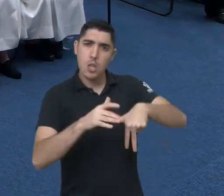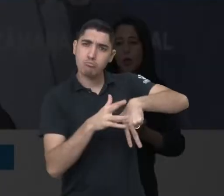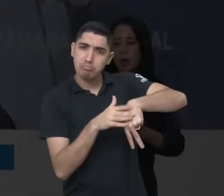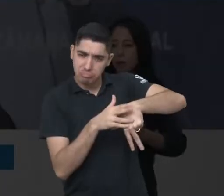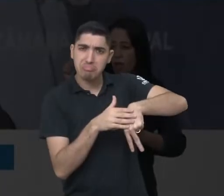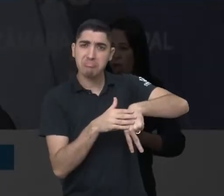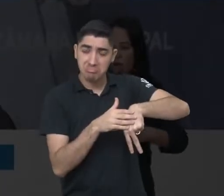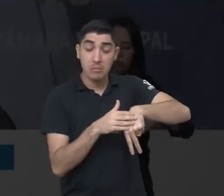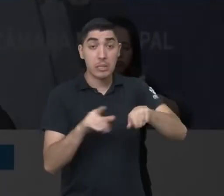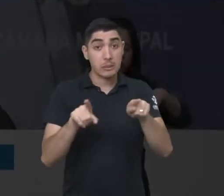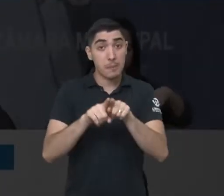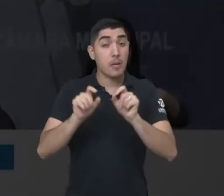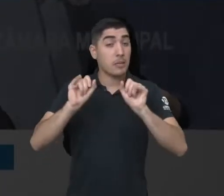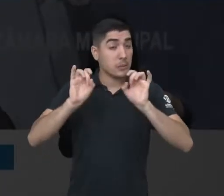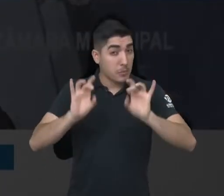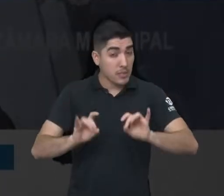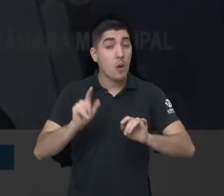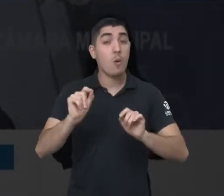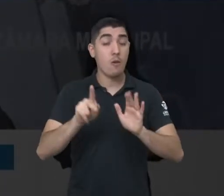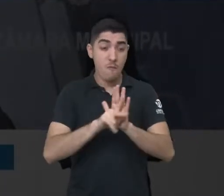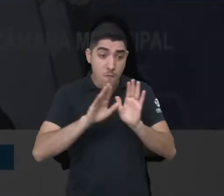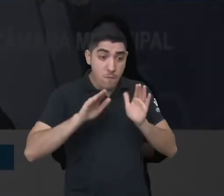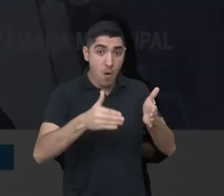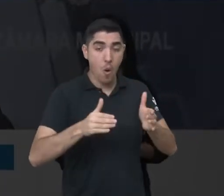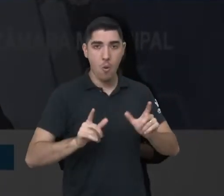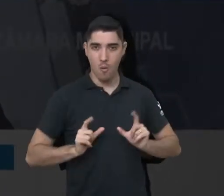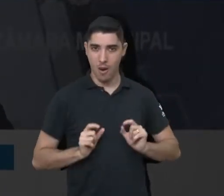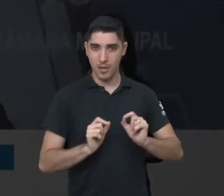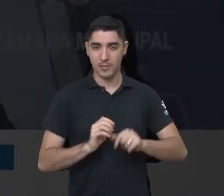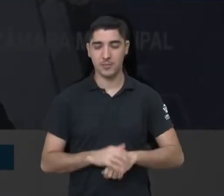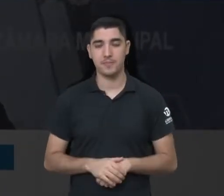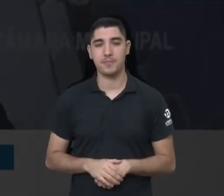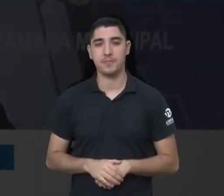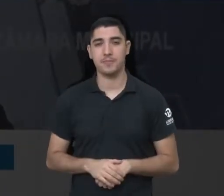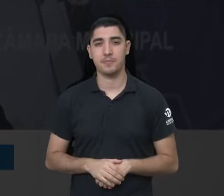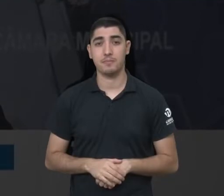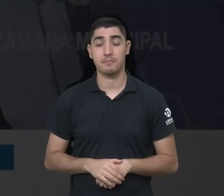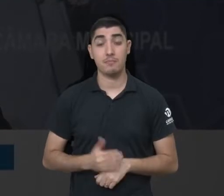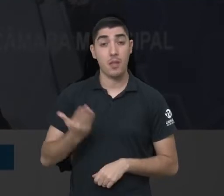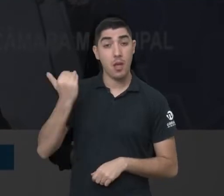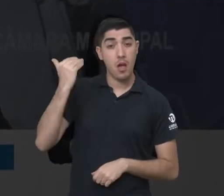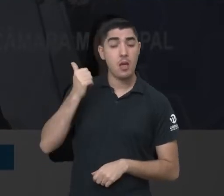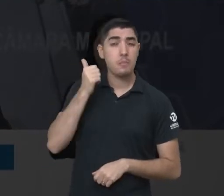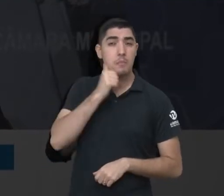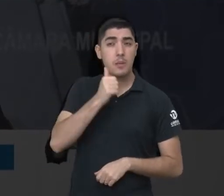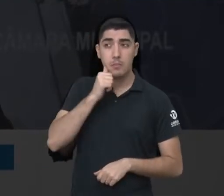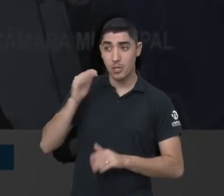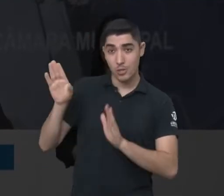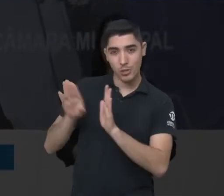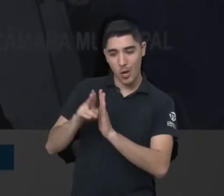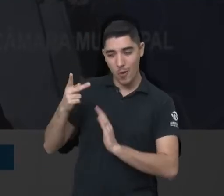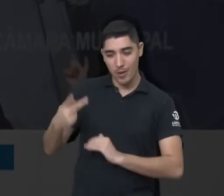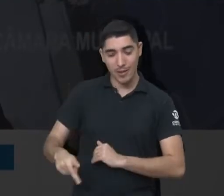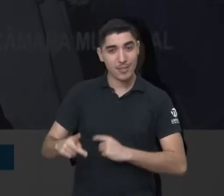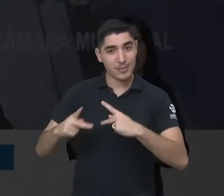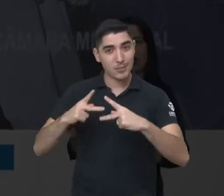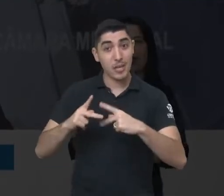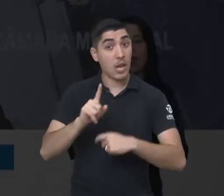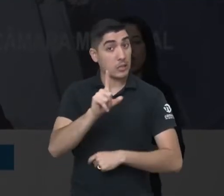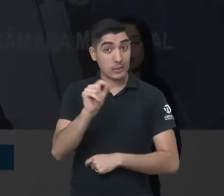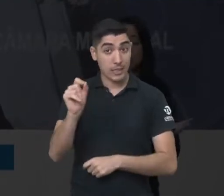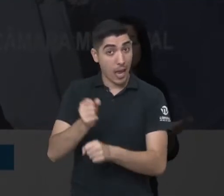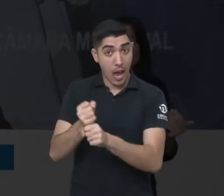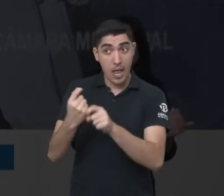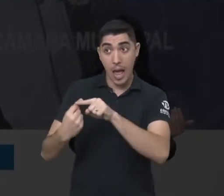pacientes, especialmente no tratamento de câncer. Foi uma menina que chegou aqui há 100 anos atrás e que nem